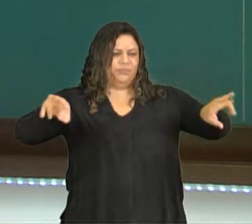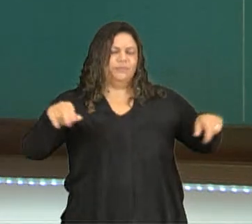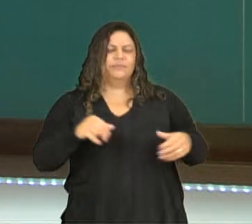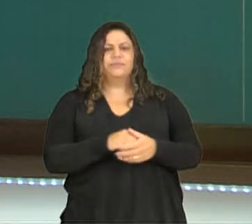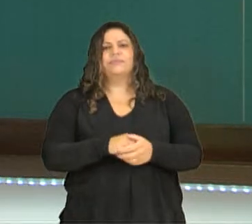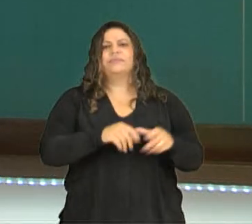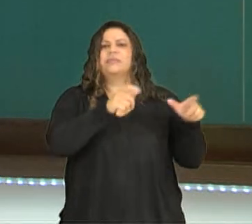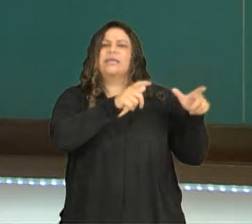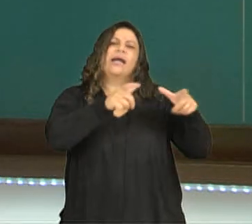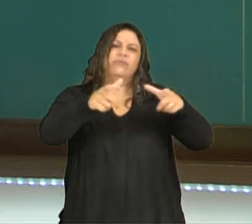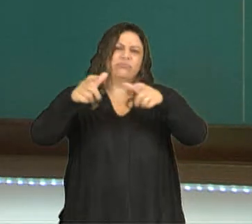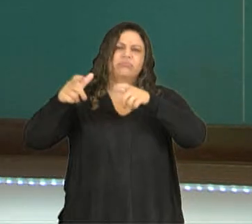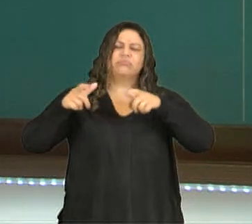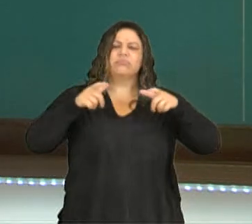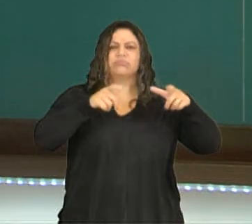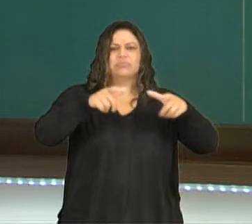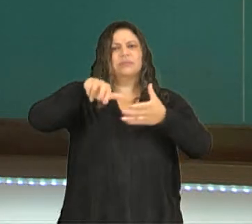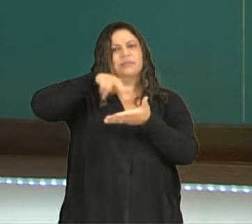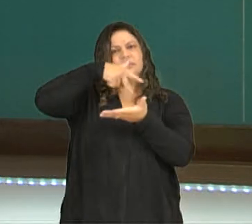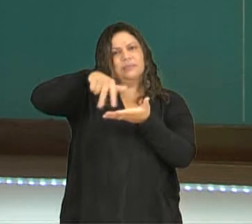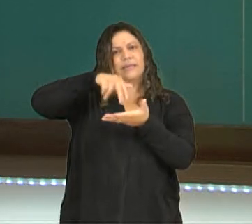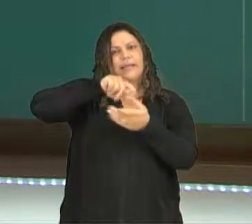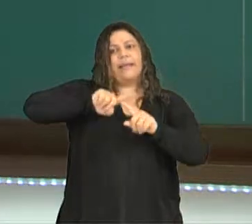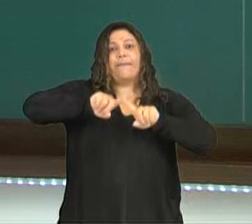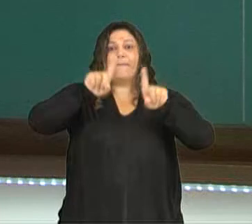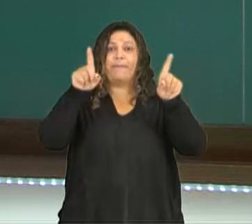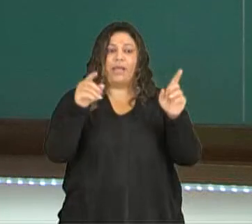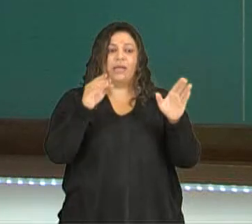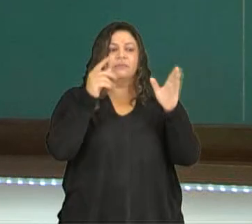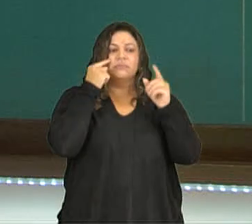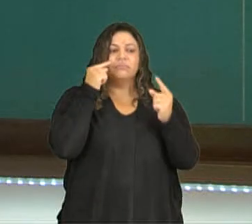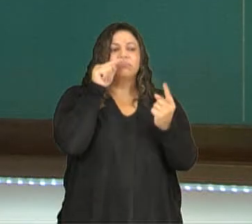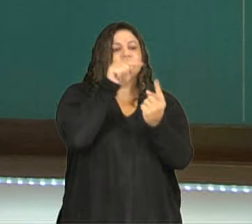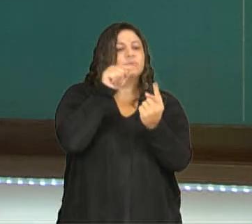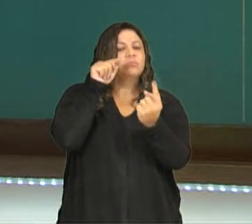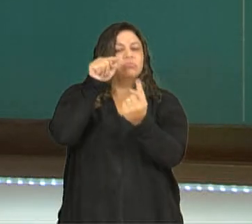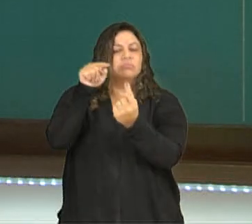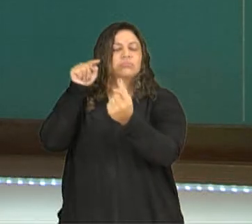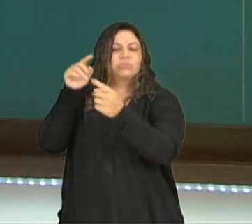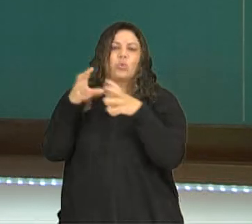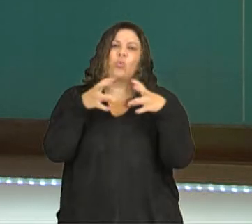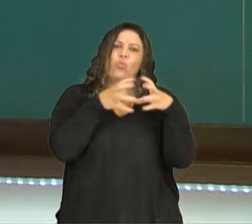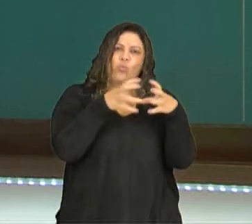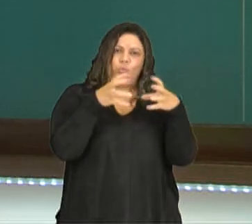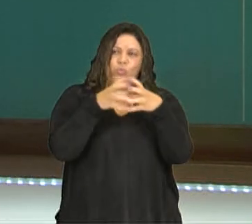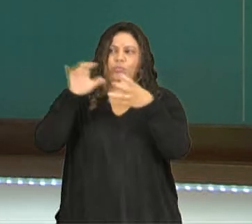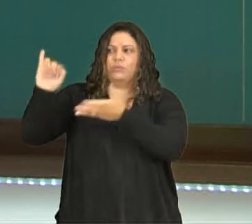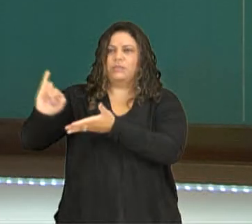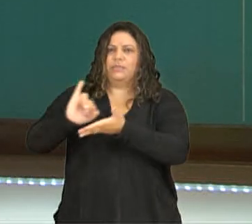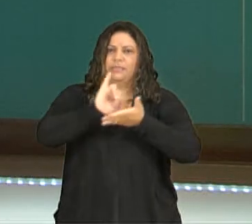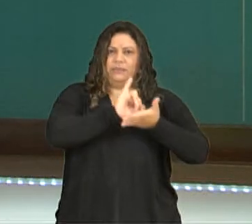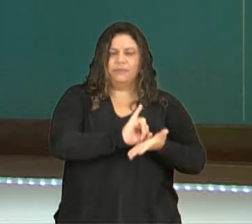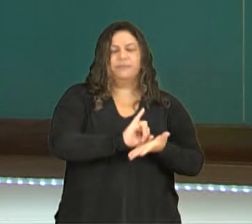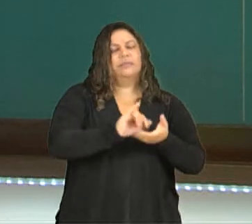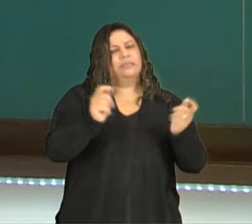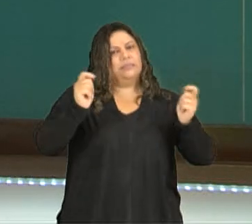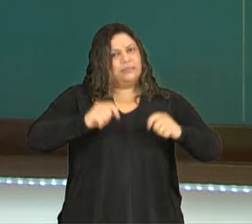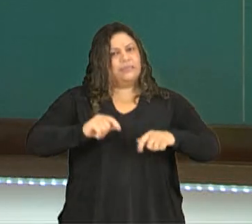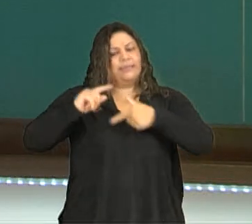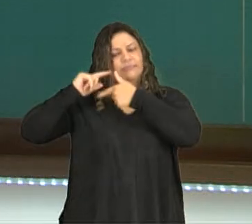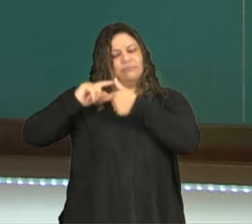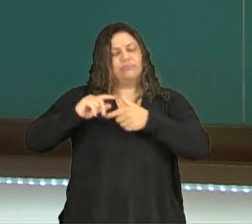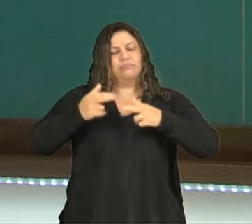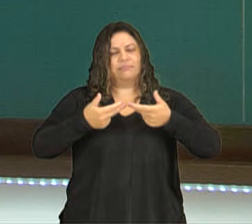polca, mas em algumas localidades regionais, com grupos de imigrantes que preservam essa tradição